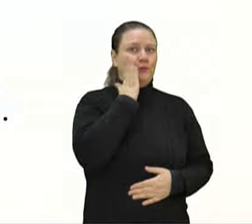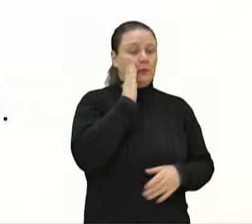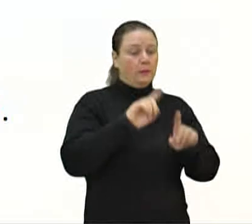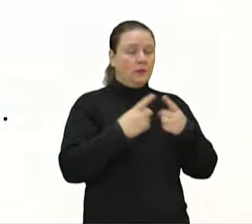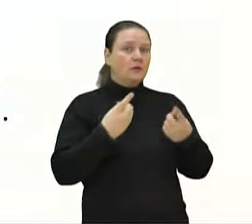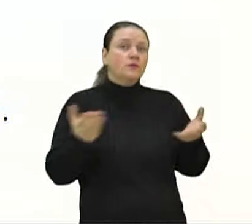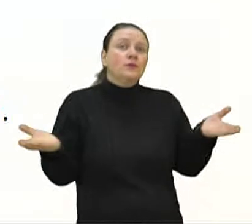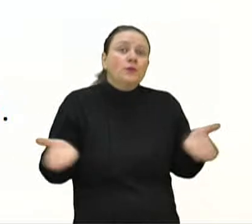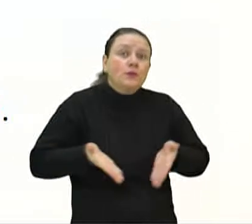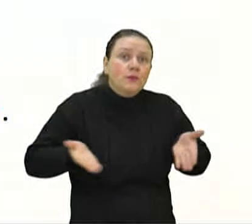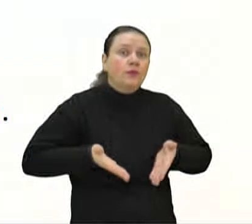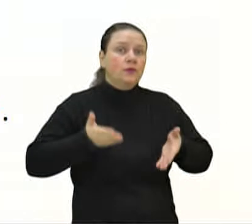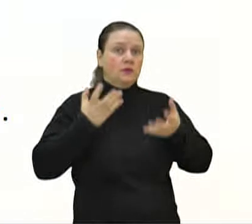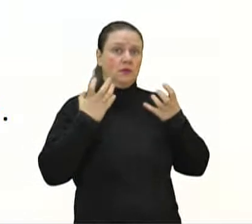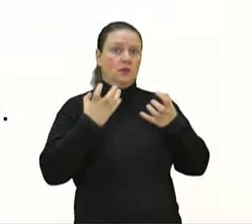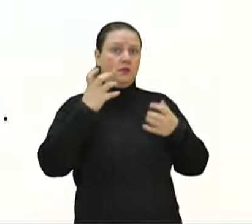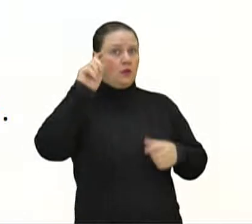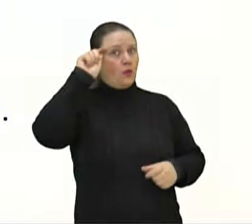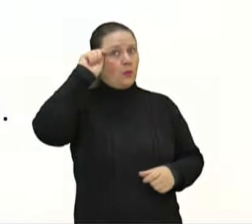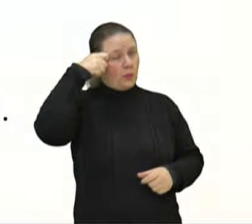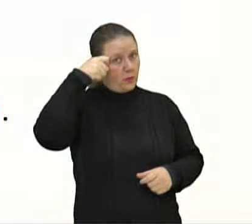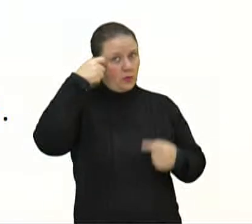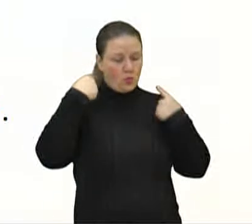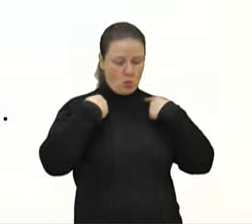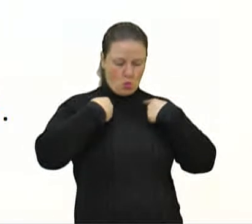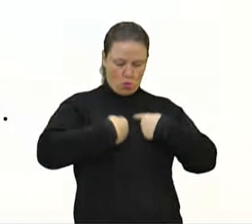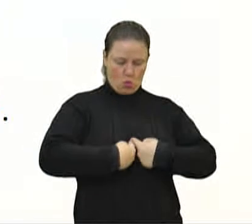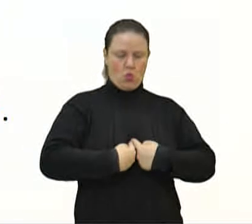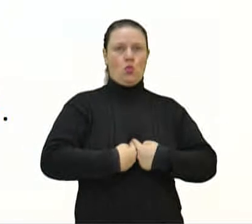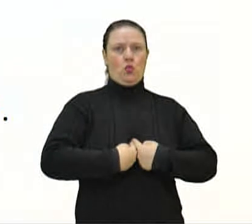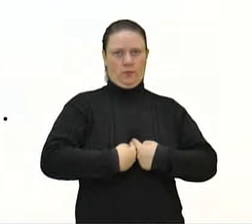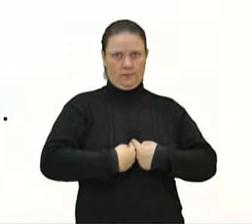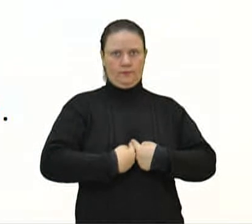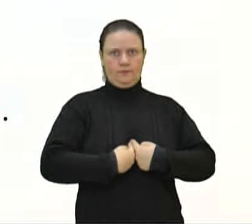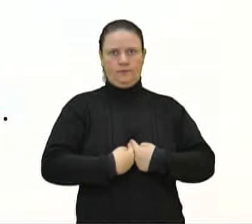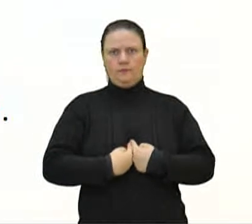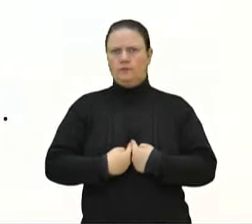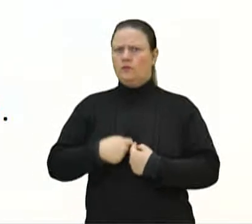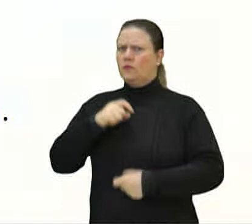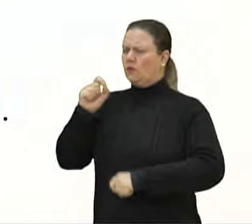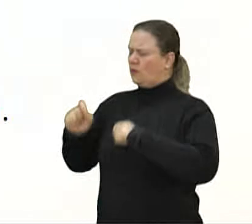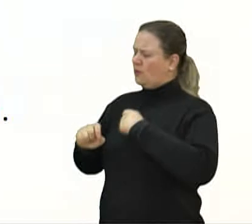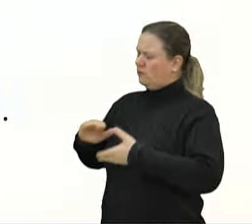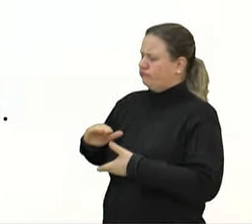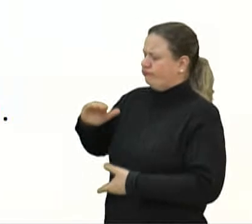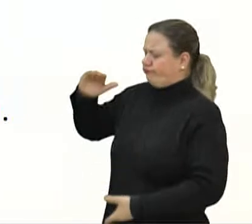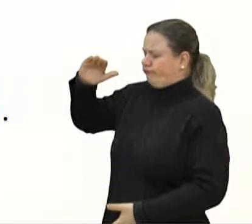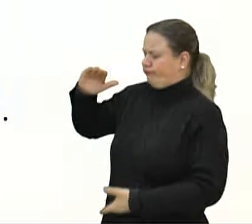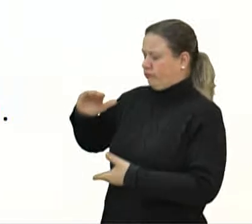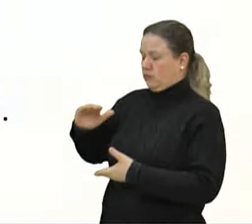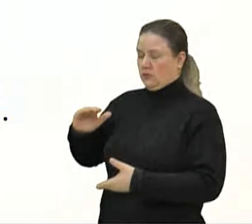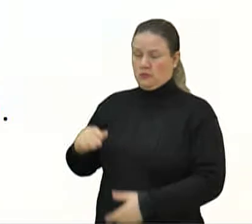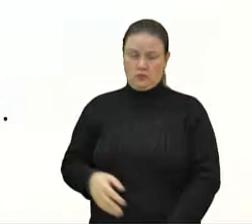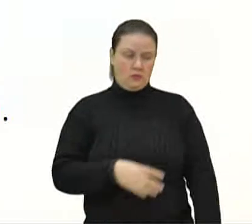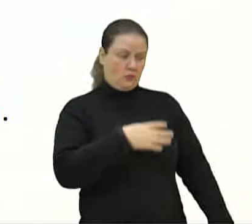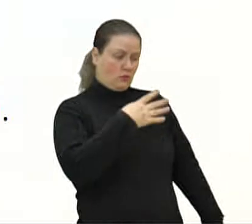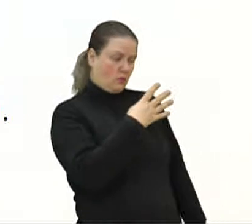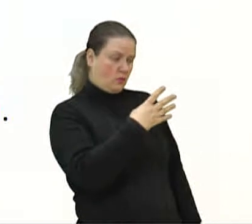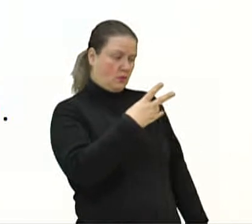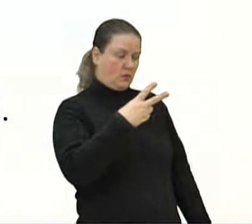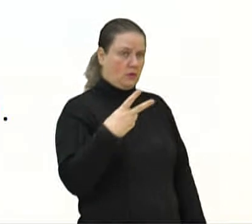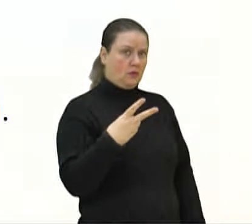ver o preto de decote V. Vendedor, de que talla? Que tamanho? 42, por